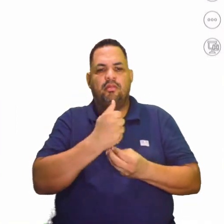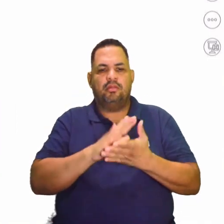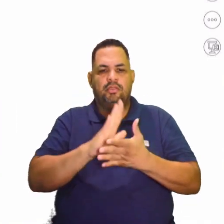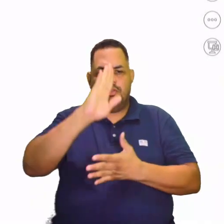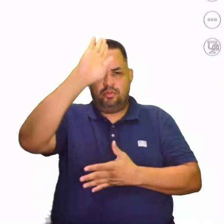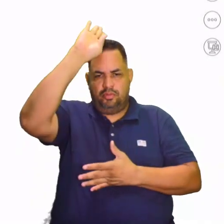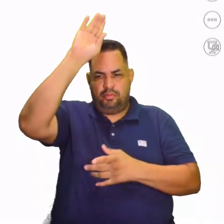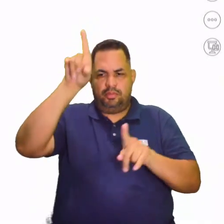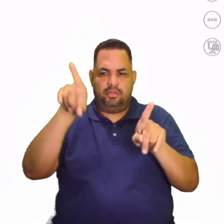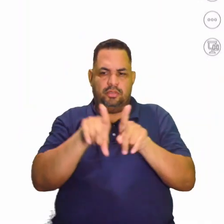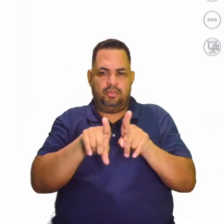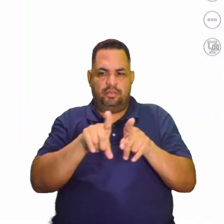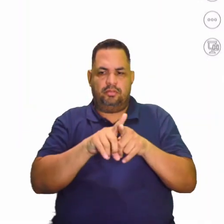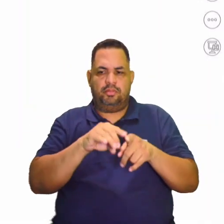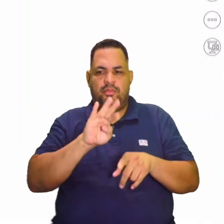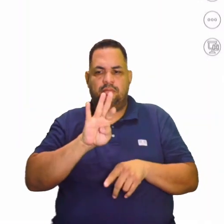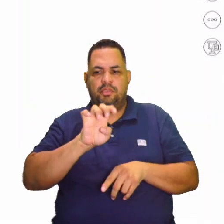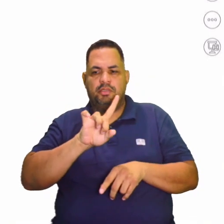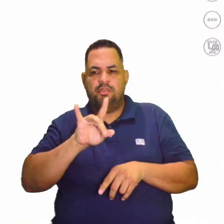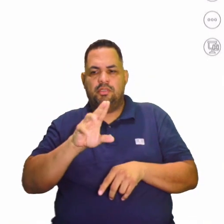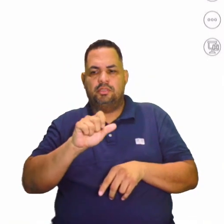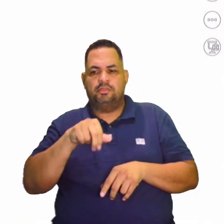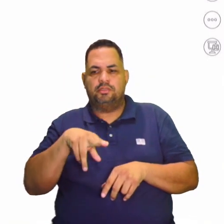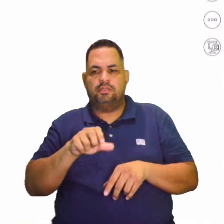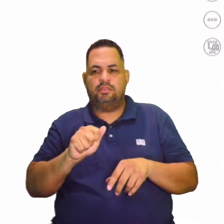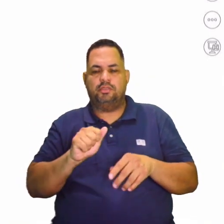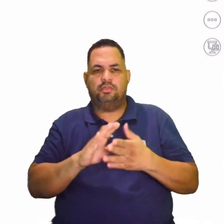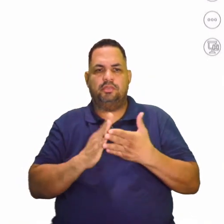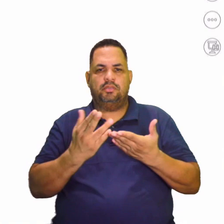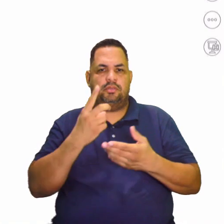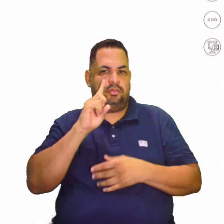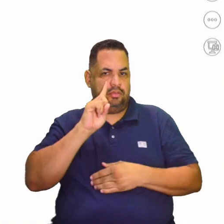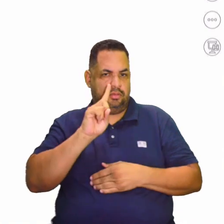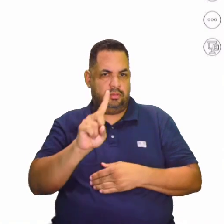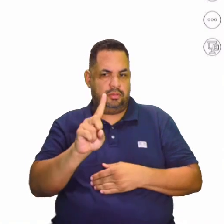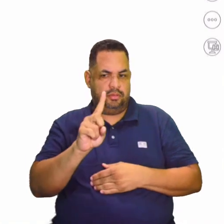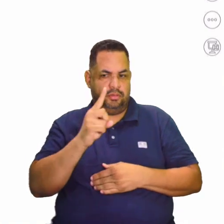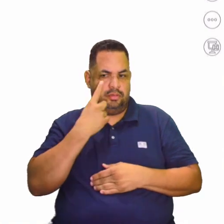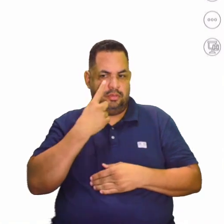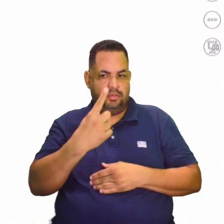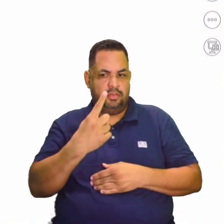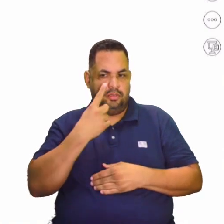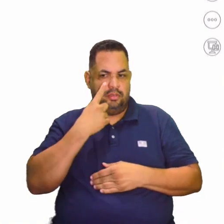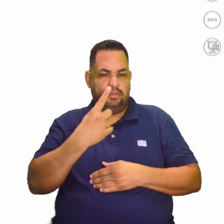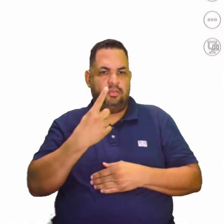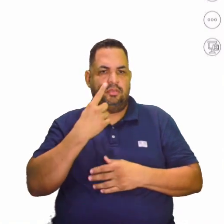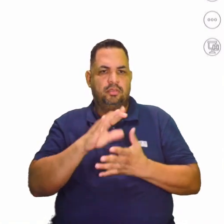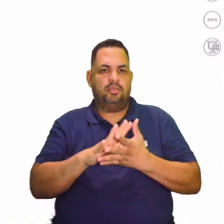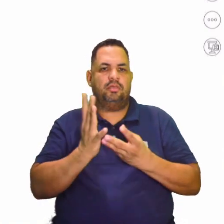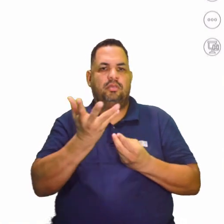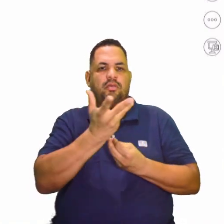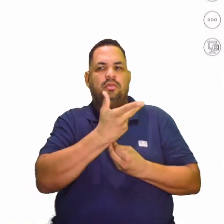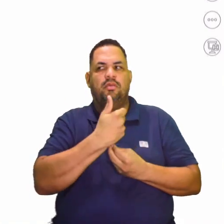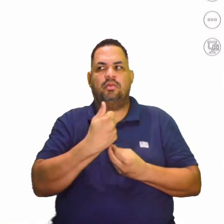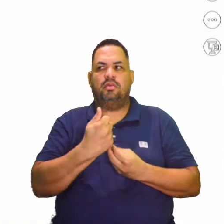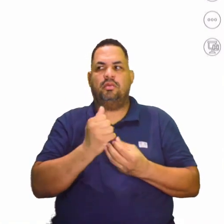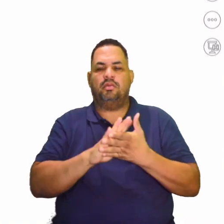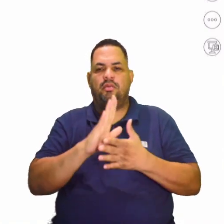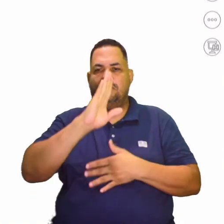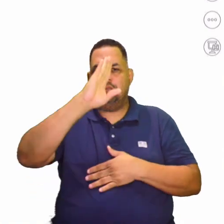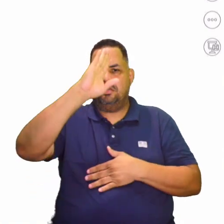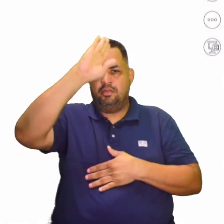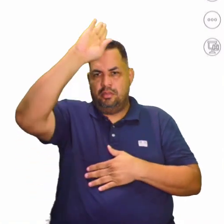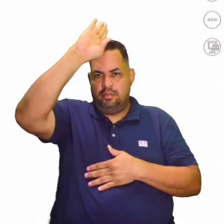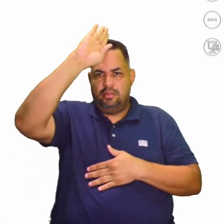bizantina. Então, estudante, nós observamos aí que a arte romana eles